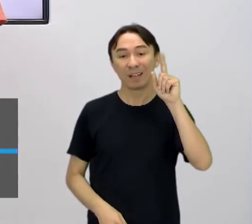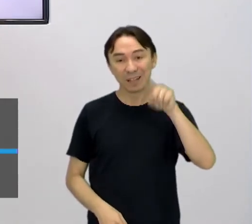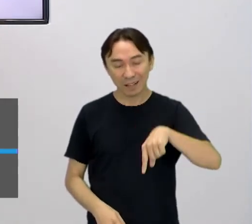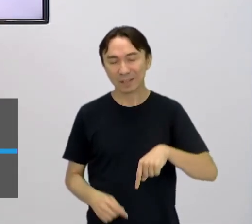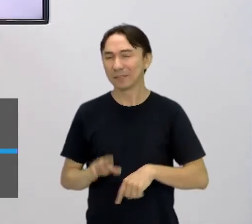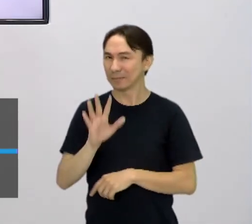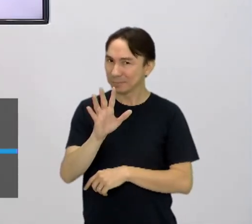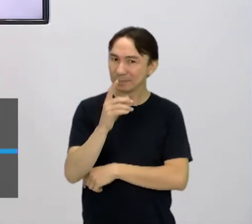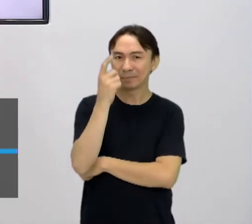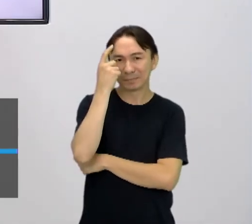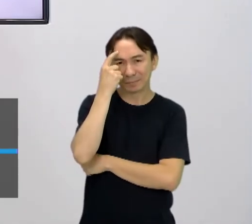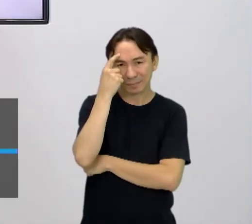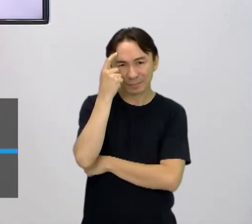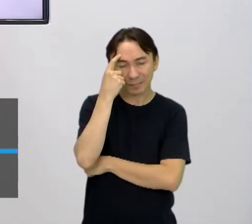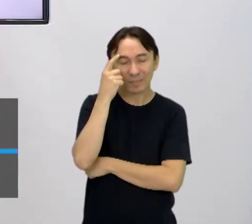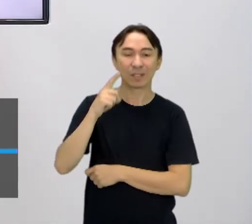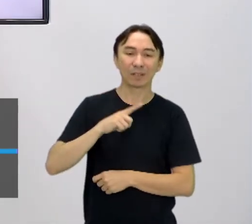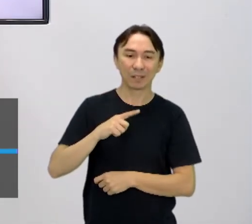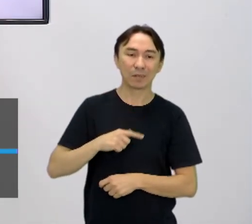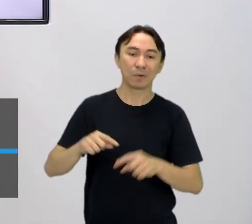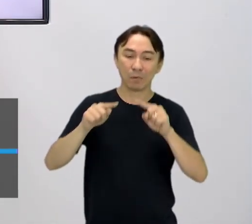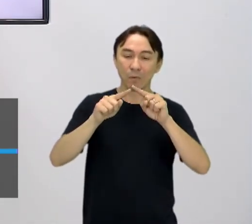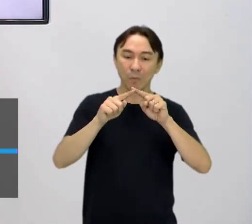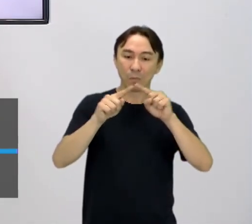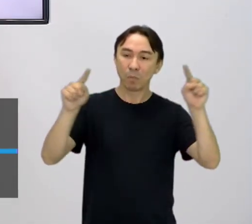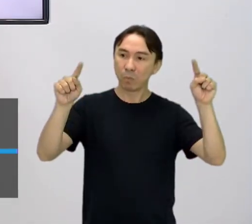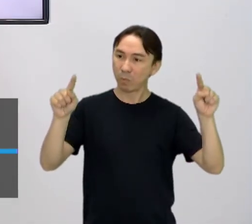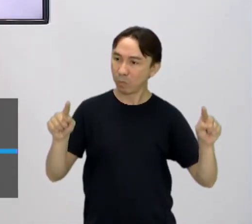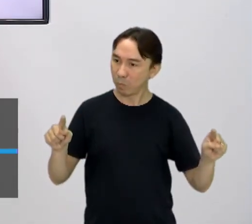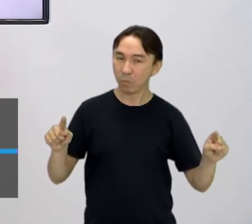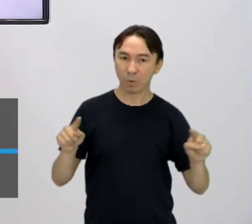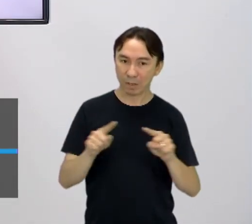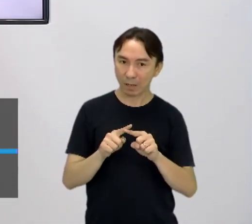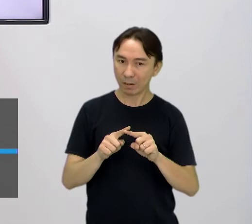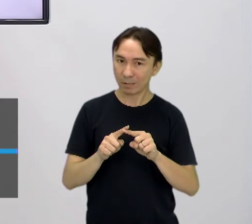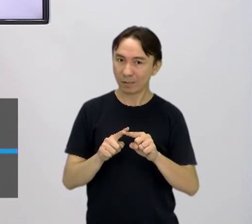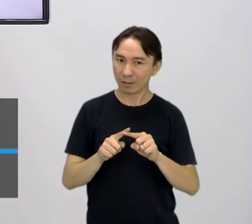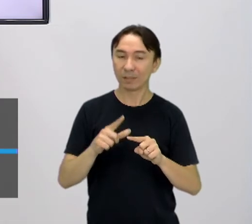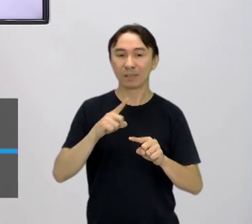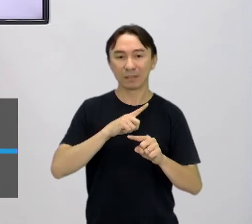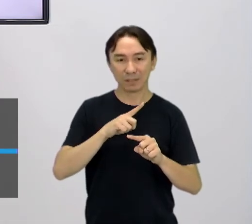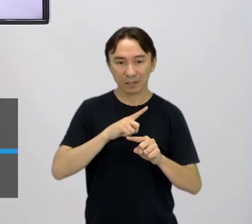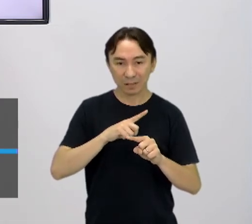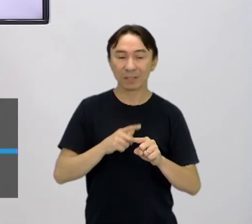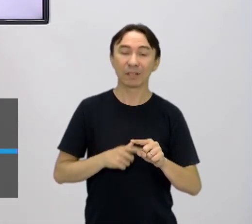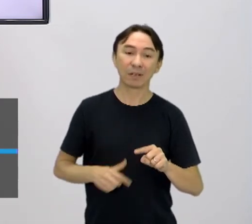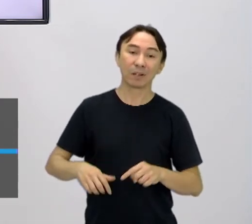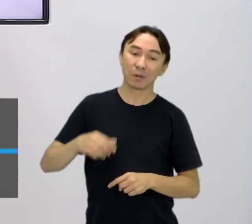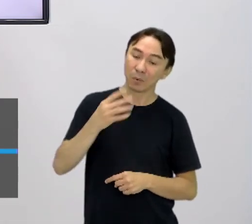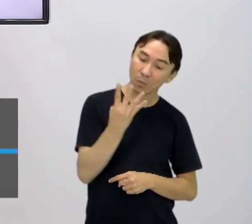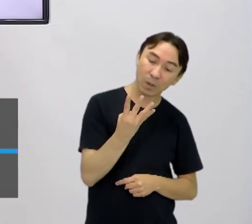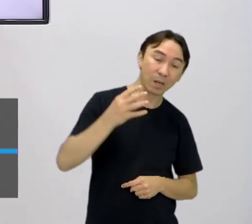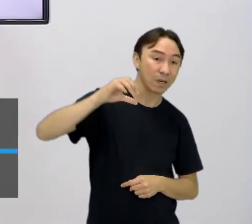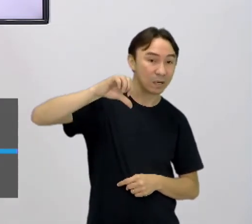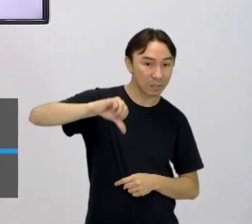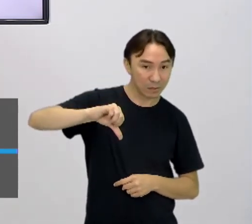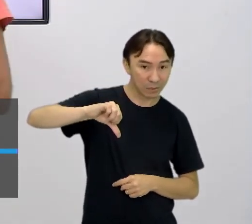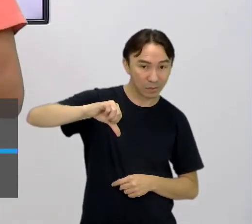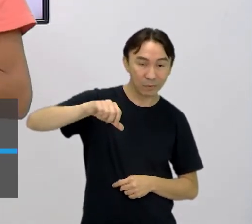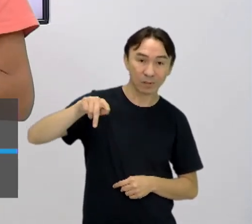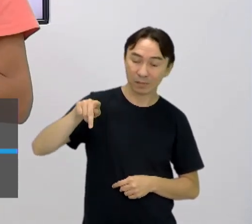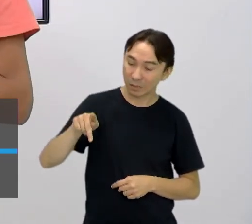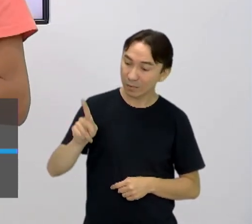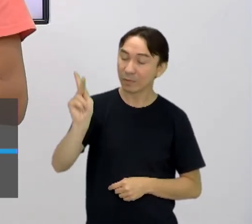pensar assim, você está falando de um quadrado, então, na realidade, aqui a gente tem o quê? 49, né, a área total aí, ó, 7 vezes